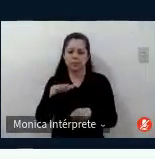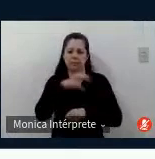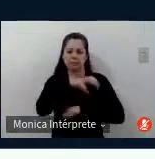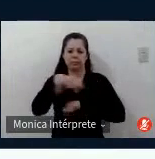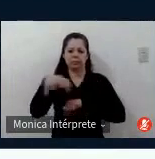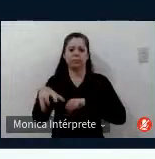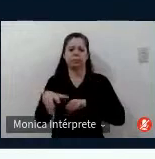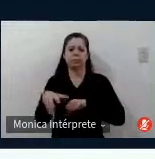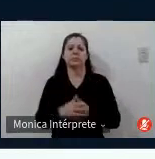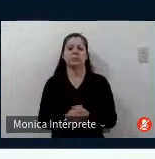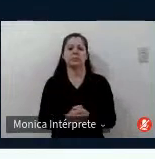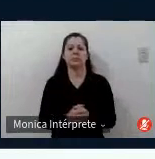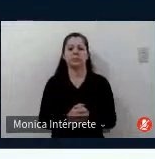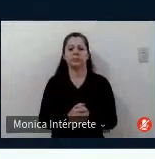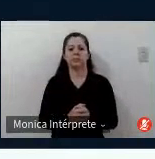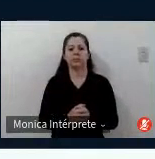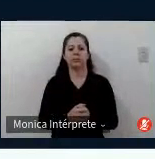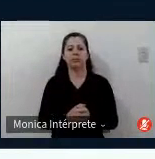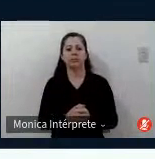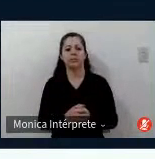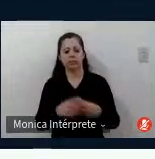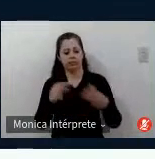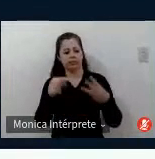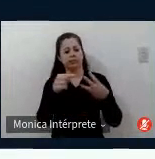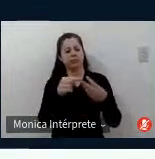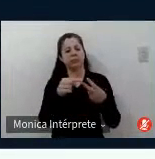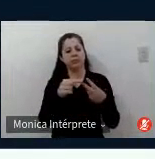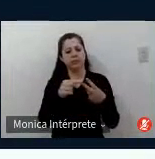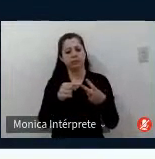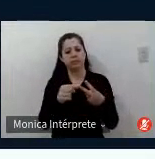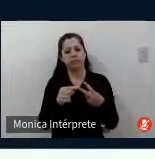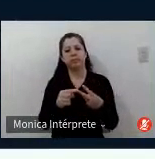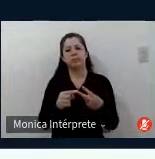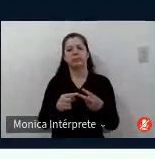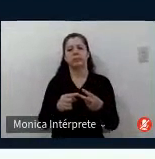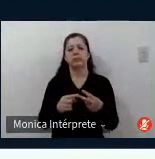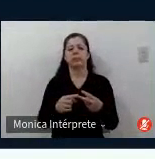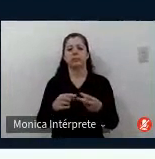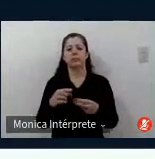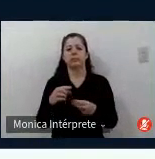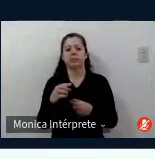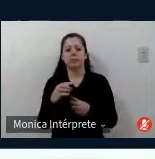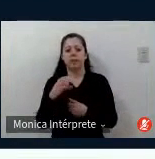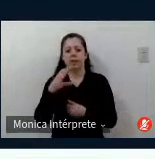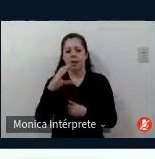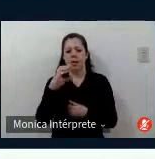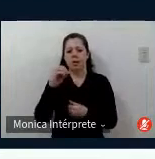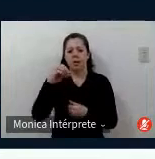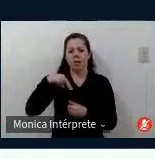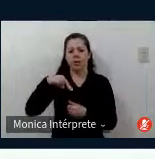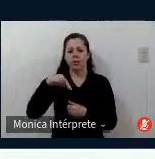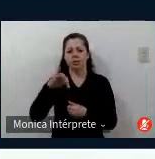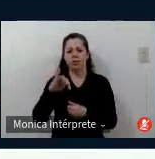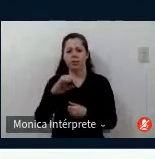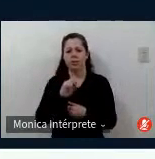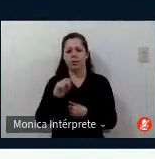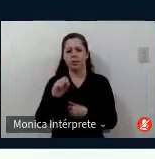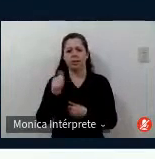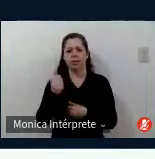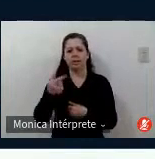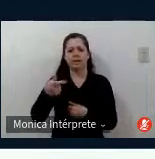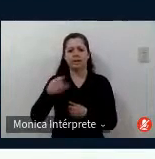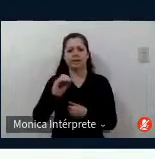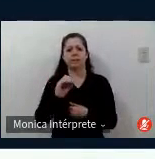Um outro ator protagonista também é a Comissão Intercamp de Agroecologia, Segurança Alimentar e Nutricional